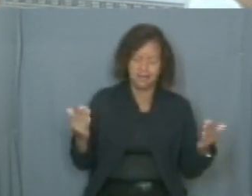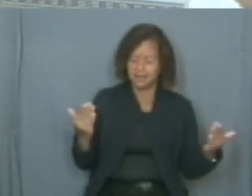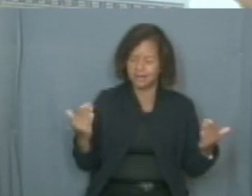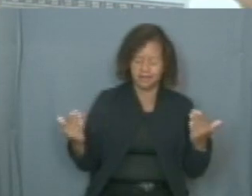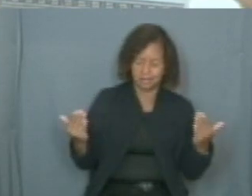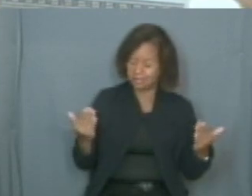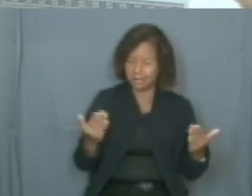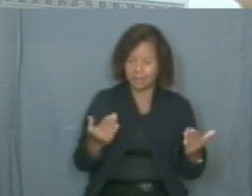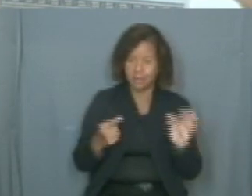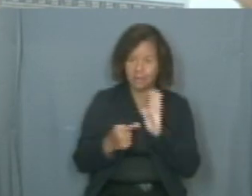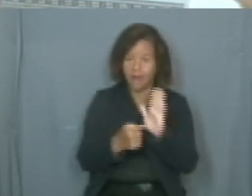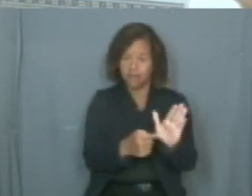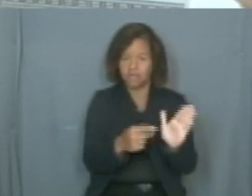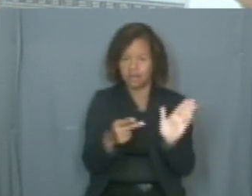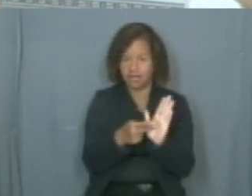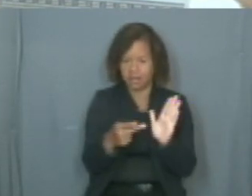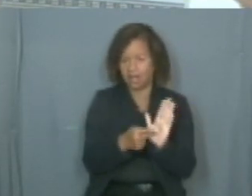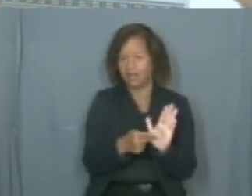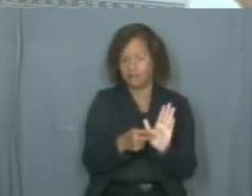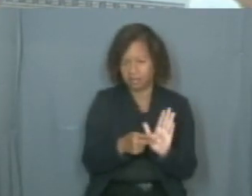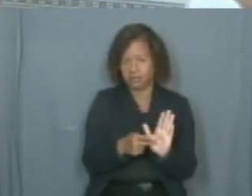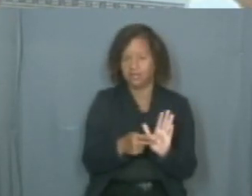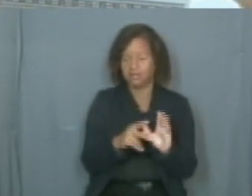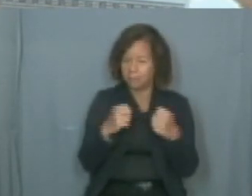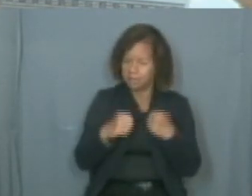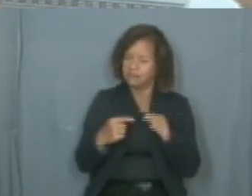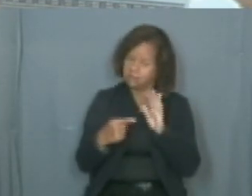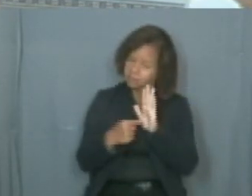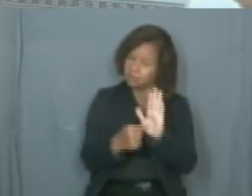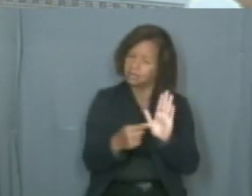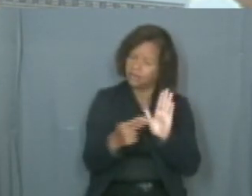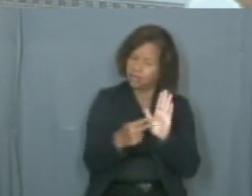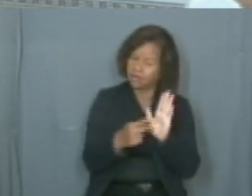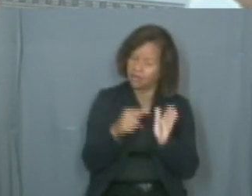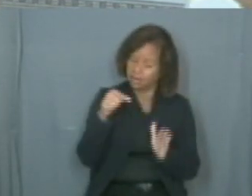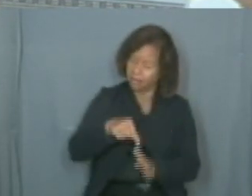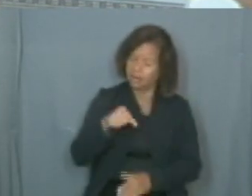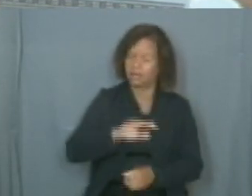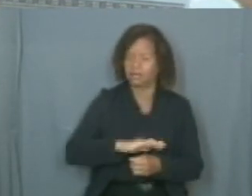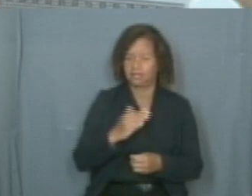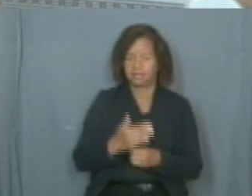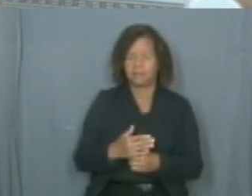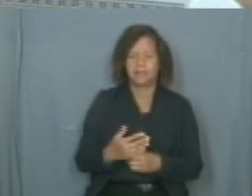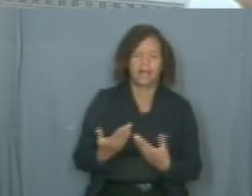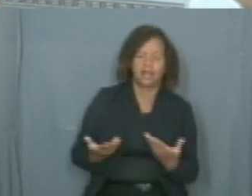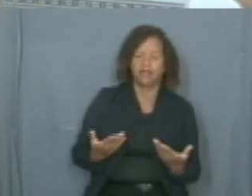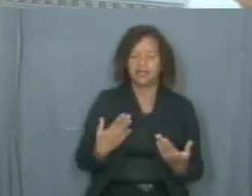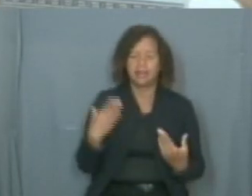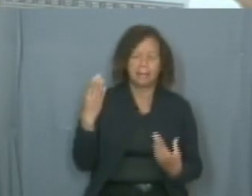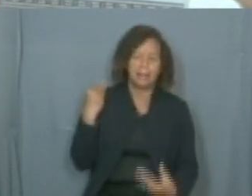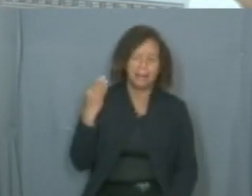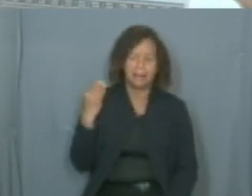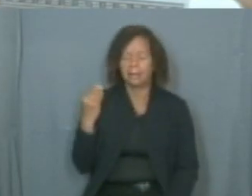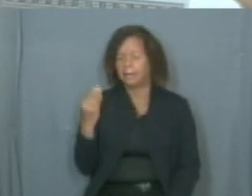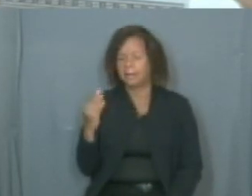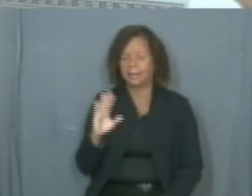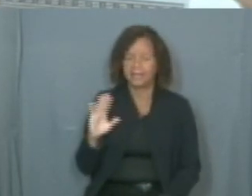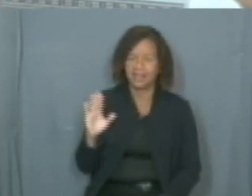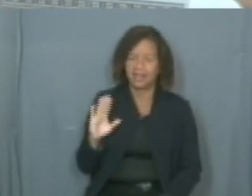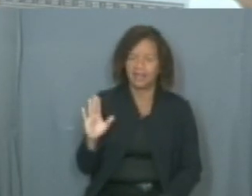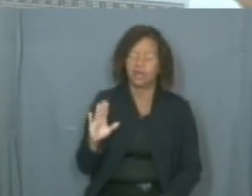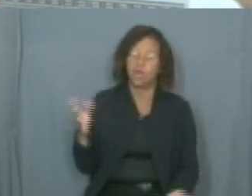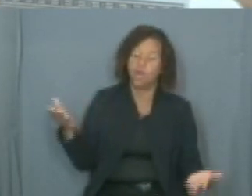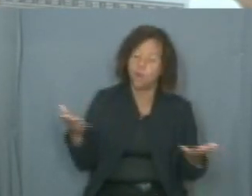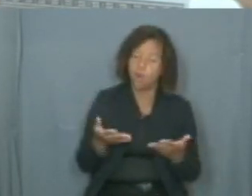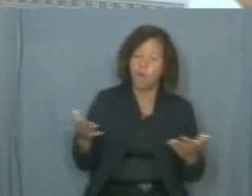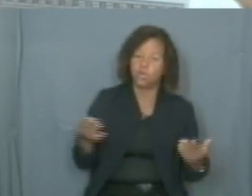traz a verdade. A verdade, a gente precisa trazer a verdade para essa casa. E não ficar falando de meia-verdade. Hoje nós temos uma